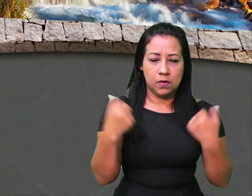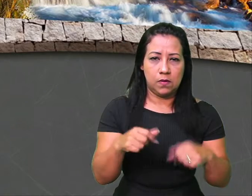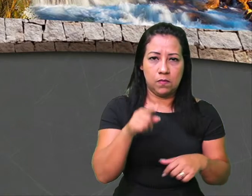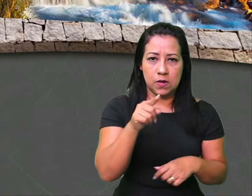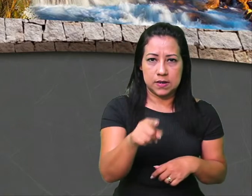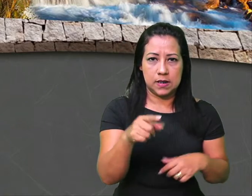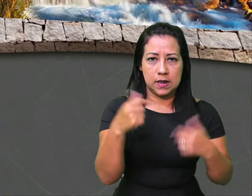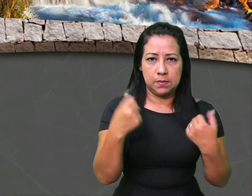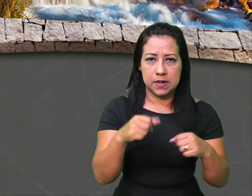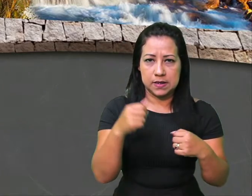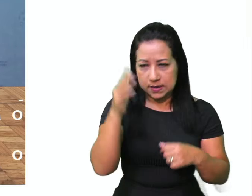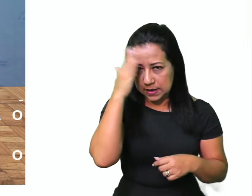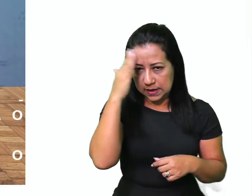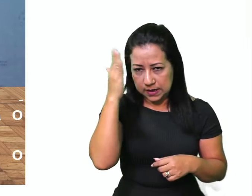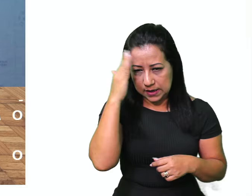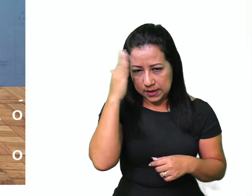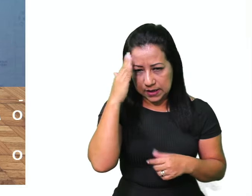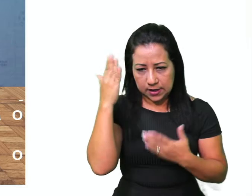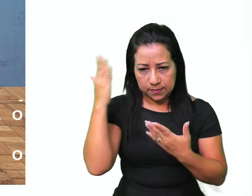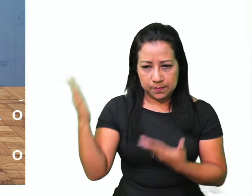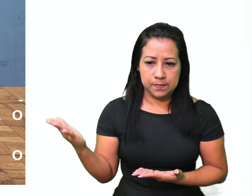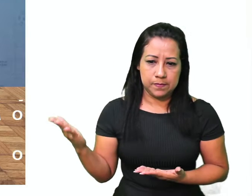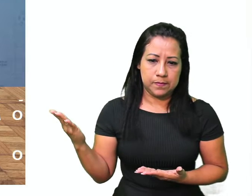Tá? Veja na telinha.